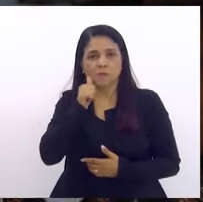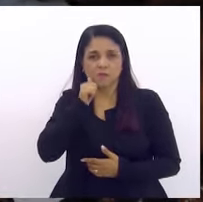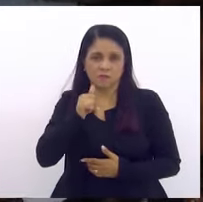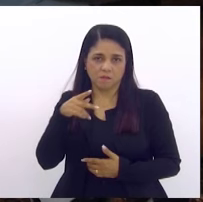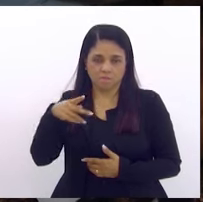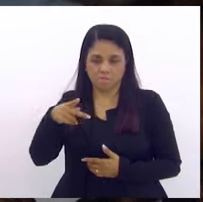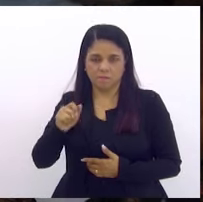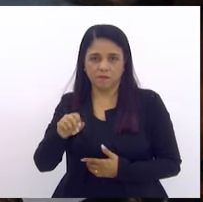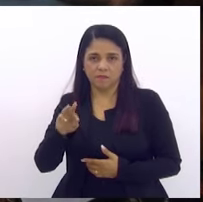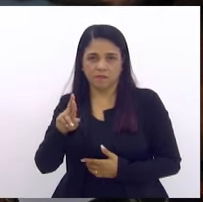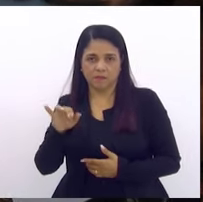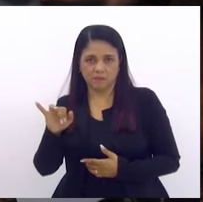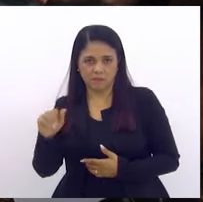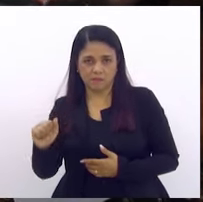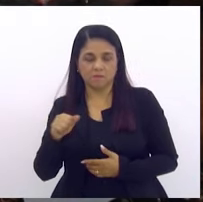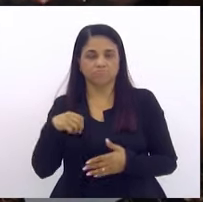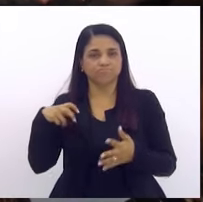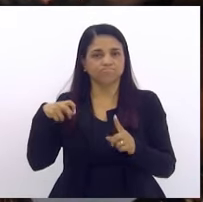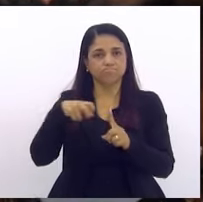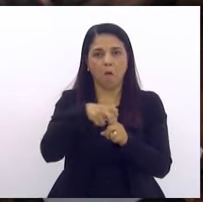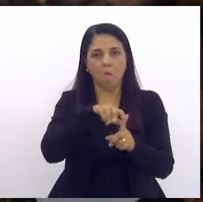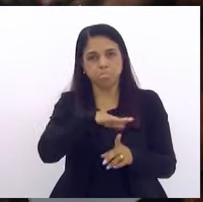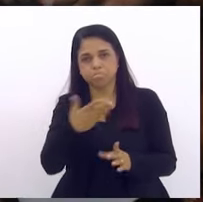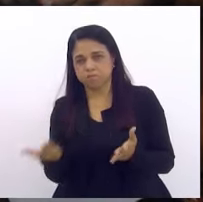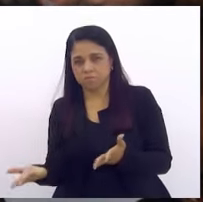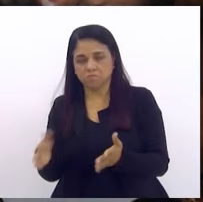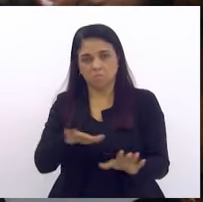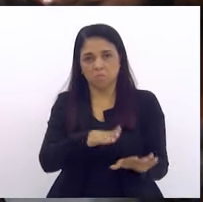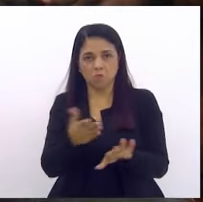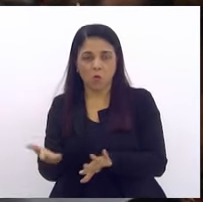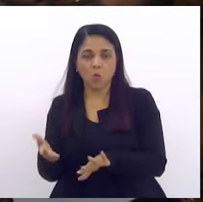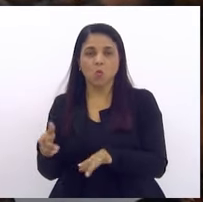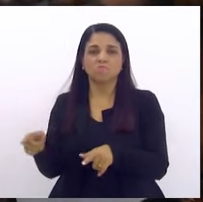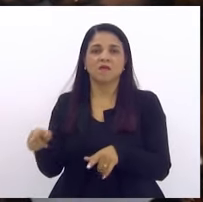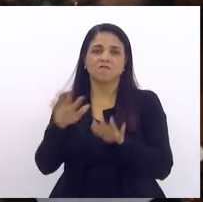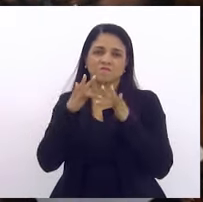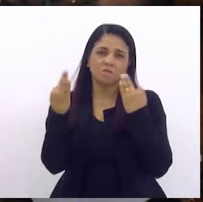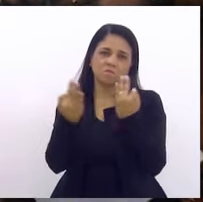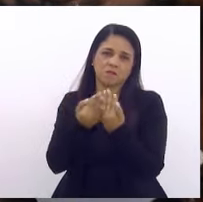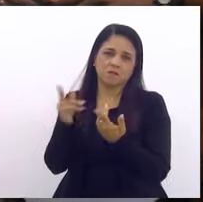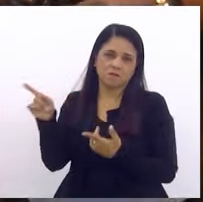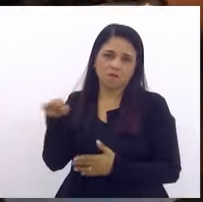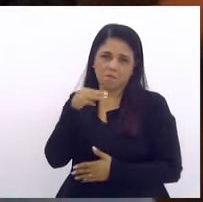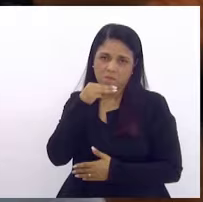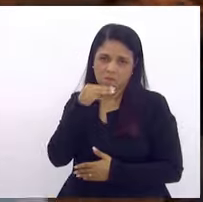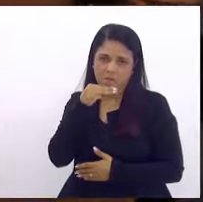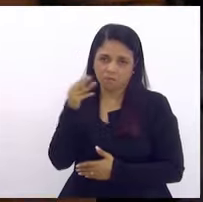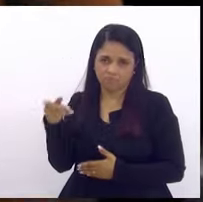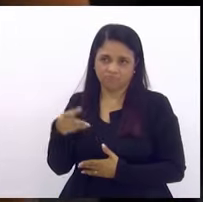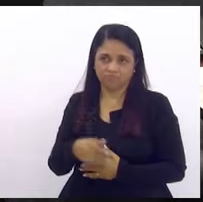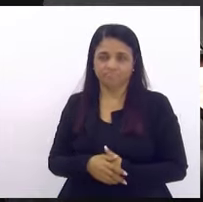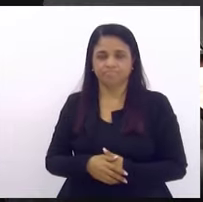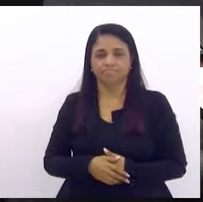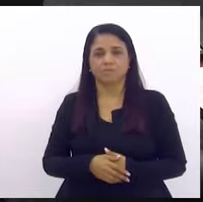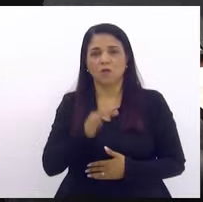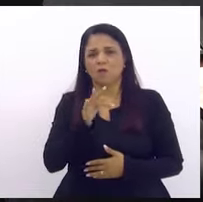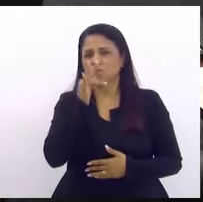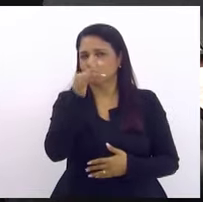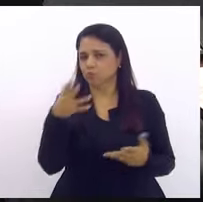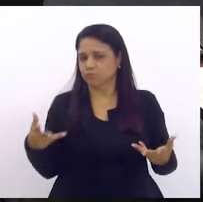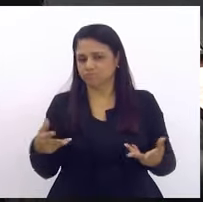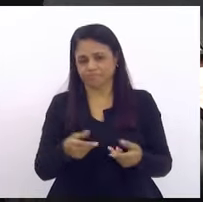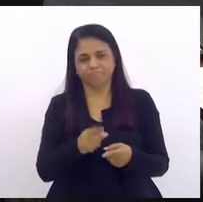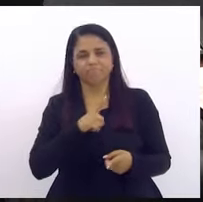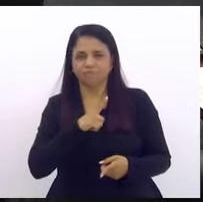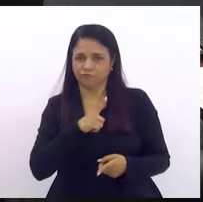toda a família e a todo o povo de Mangaratiba, que de fato perde uma jovem com futuro brilhante. Presidência defere o pedido de Vossa Excelência.